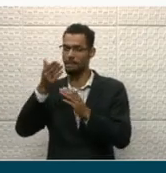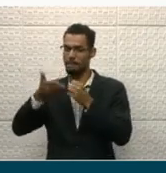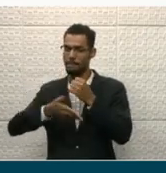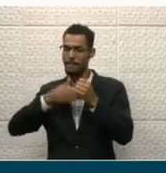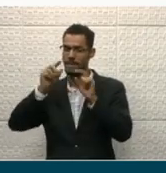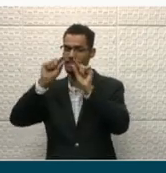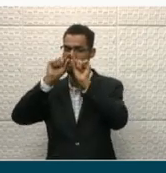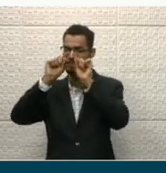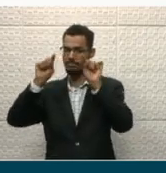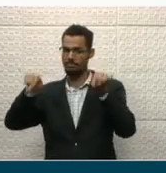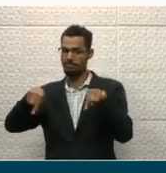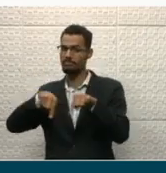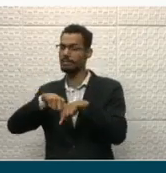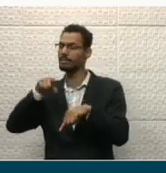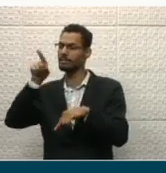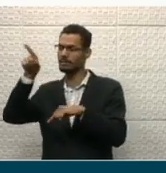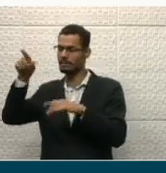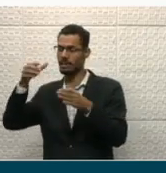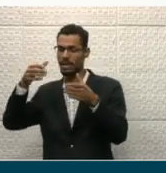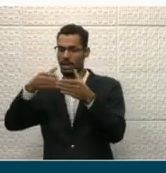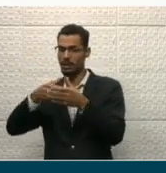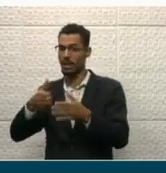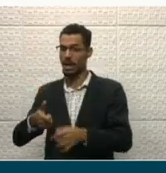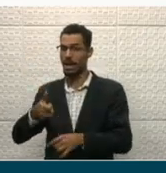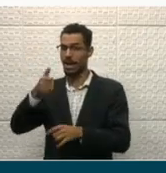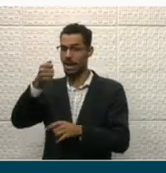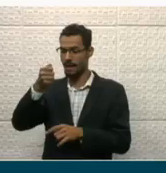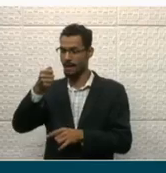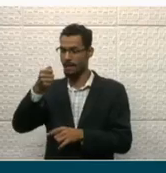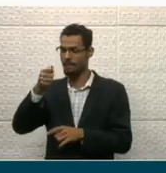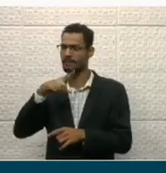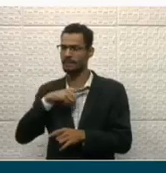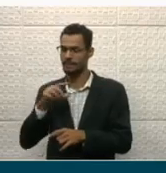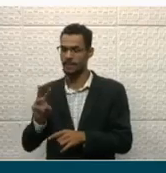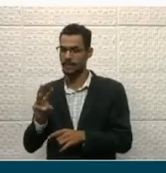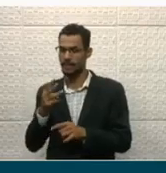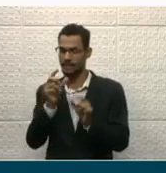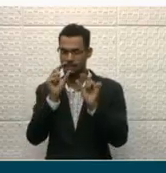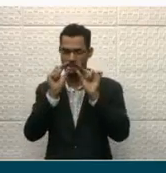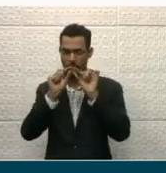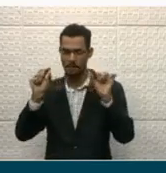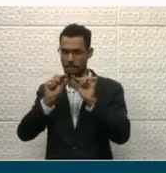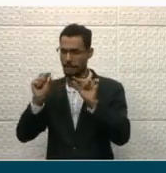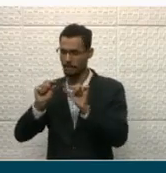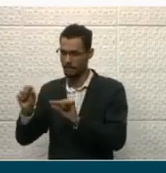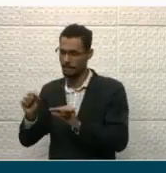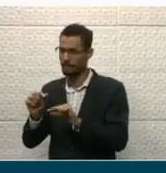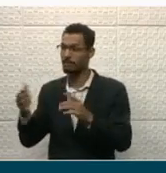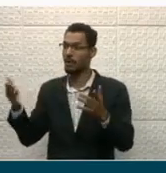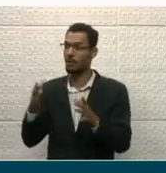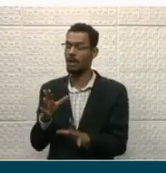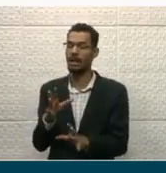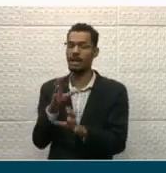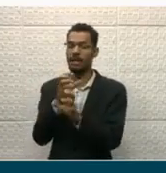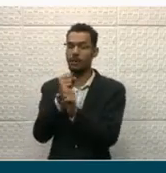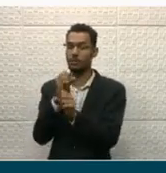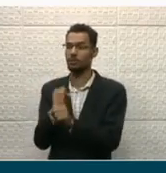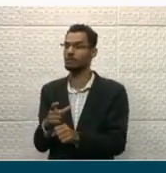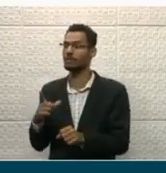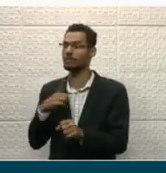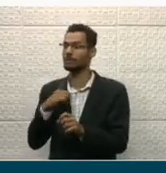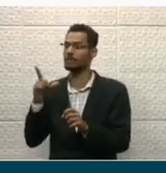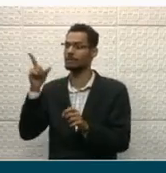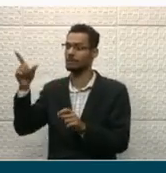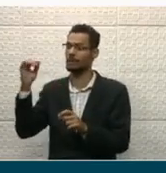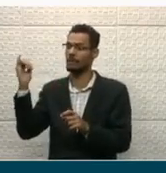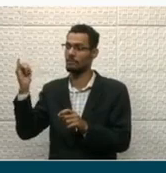R3 seria esse conjunto A, composto por 3 vetores. Nós vamos calcular agora as